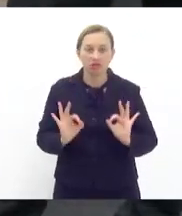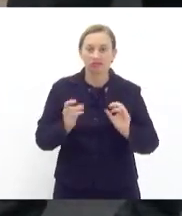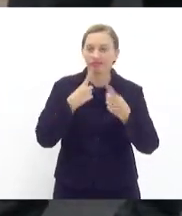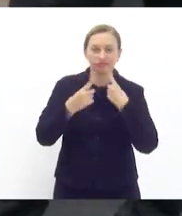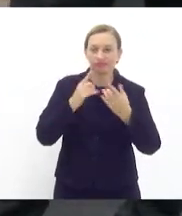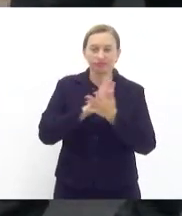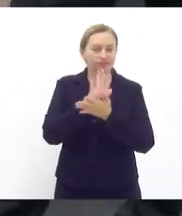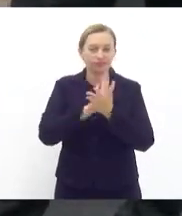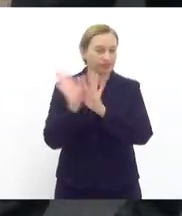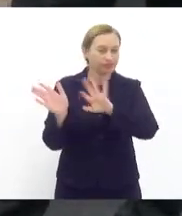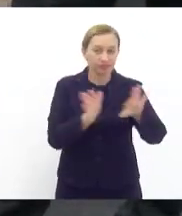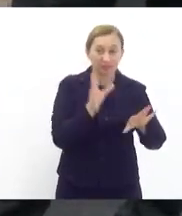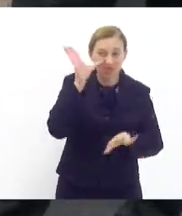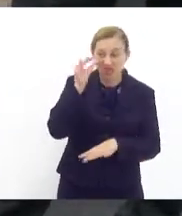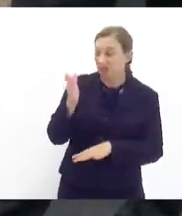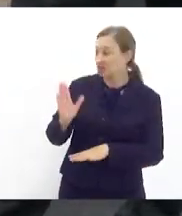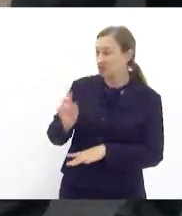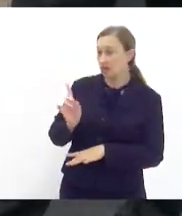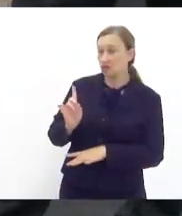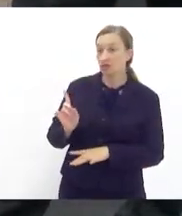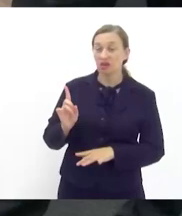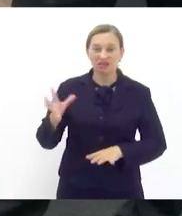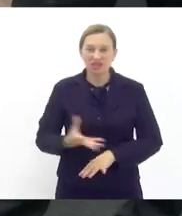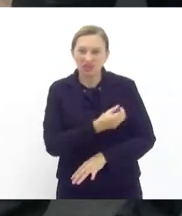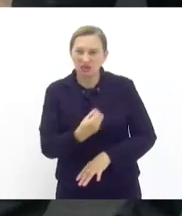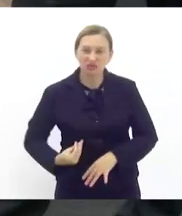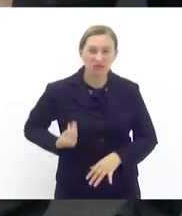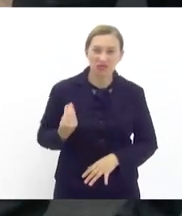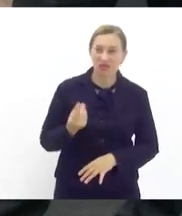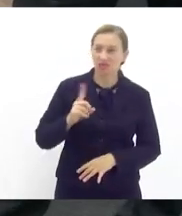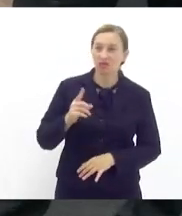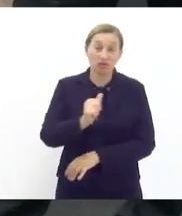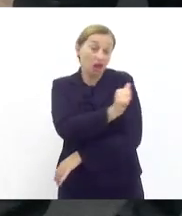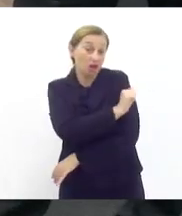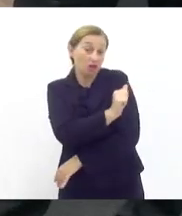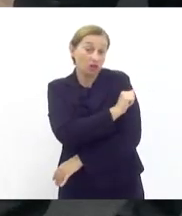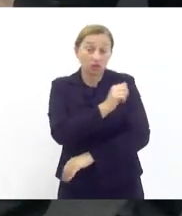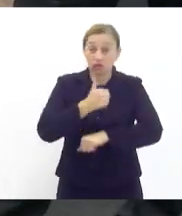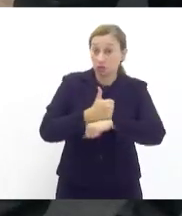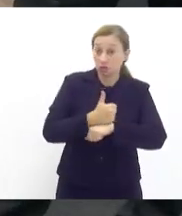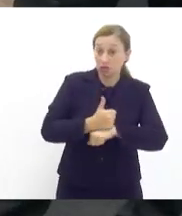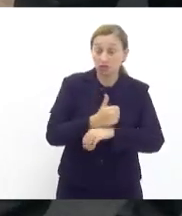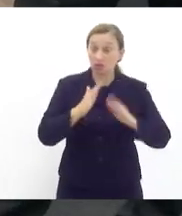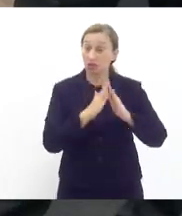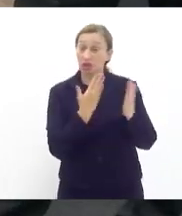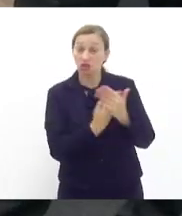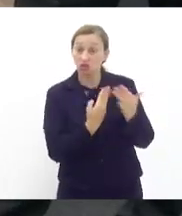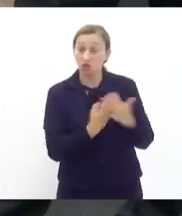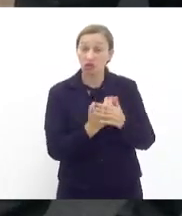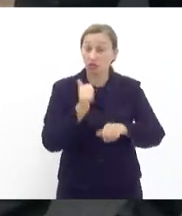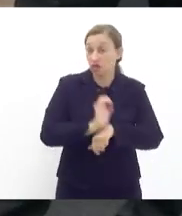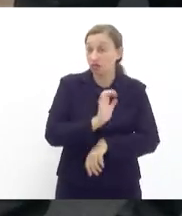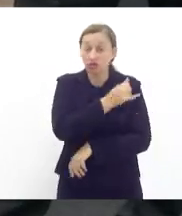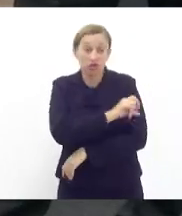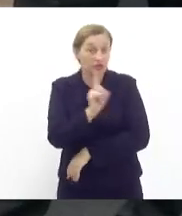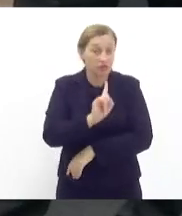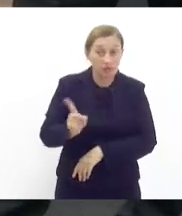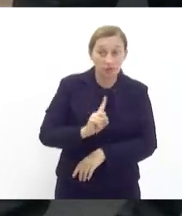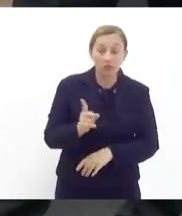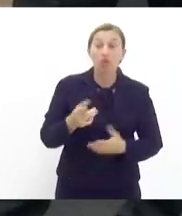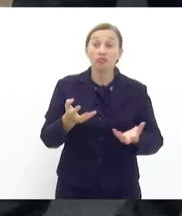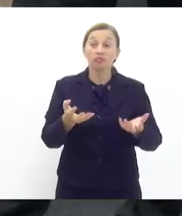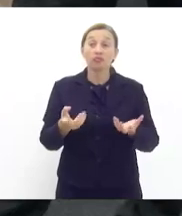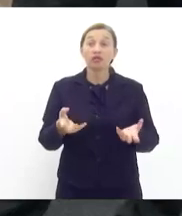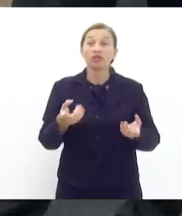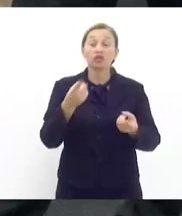não é isso que interessa e que vai salvar a vida dos alunos e dos profissionais da rede de educação do estado do Rio de Janeiro o que a gente